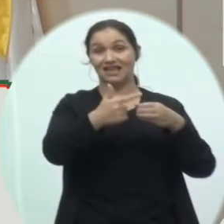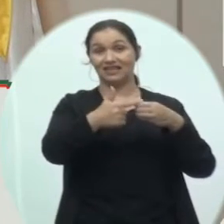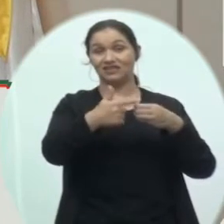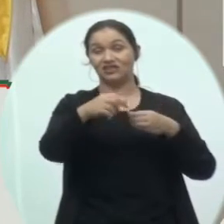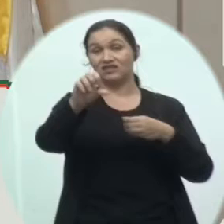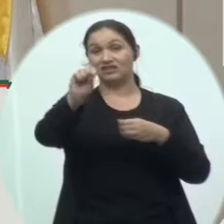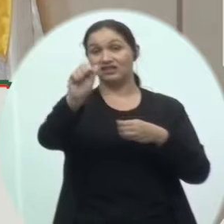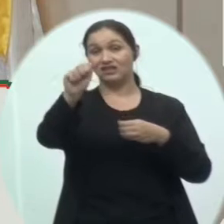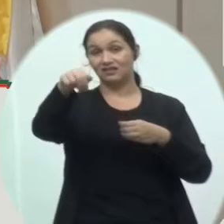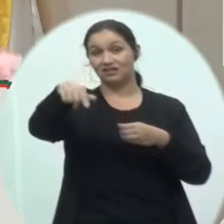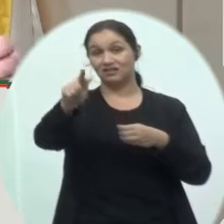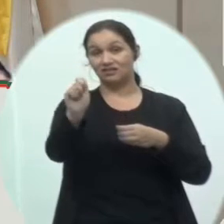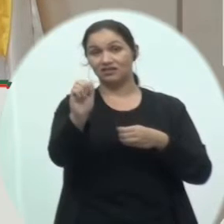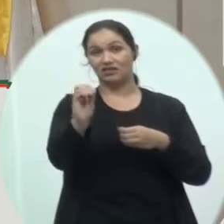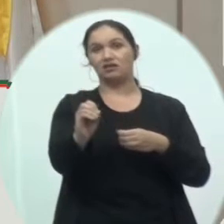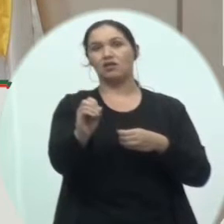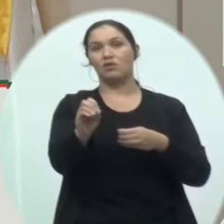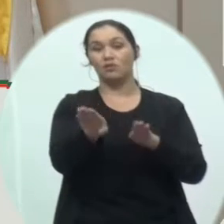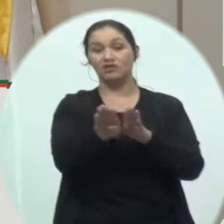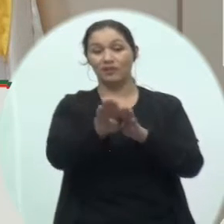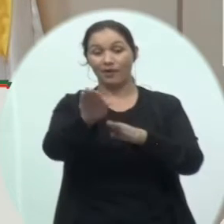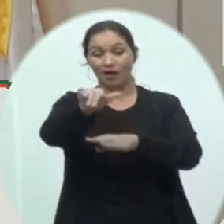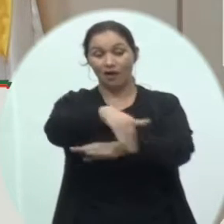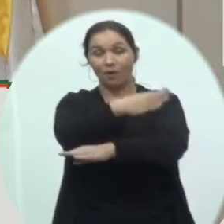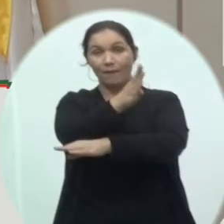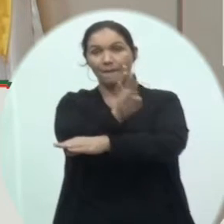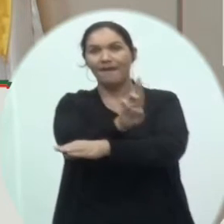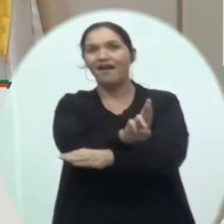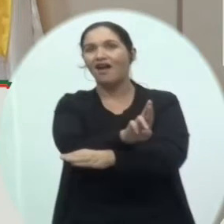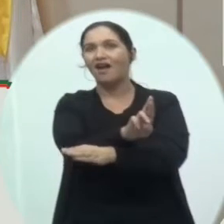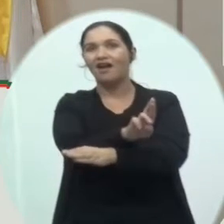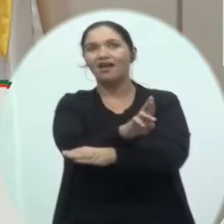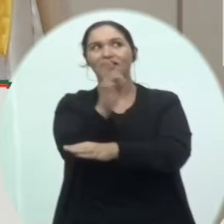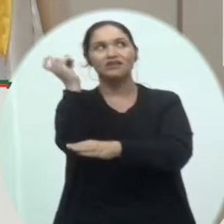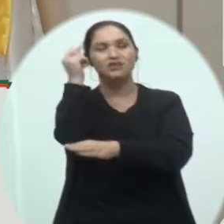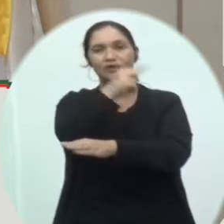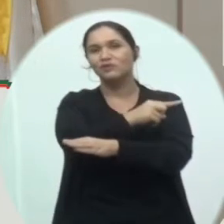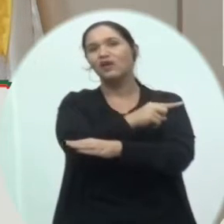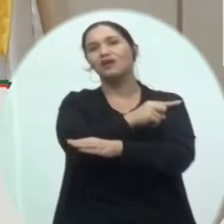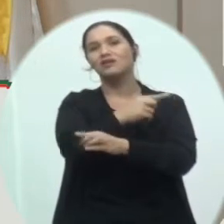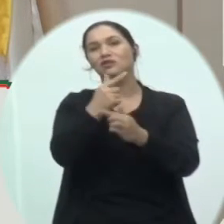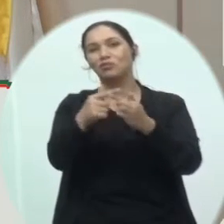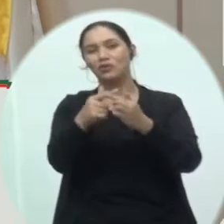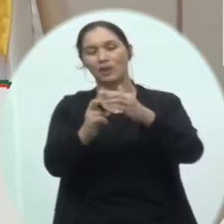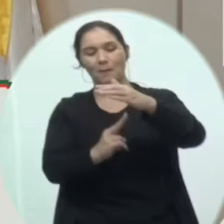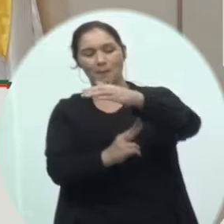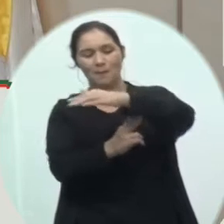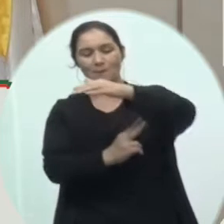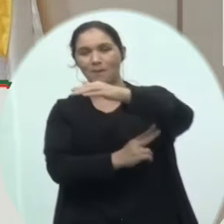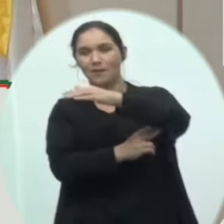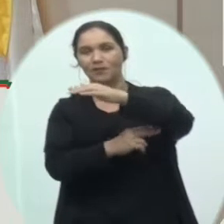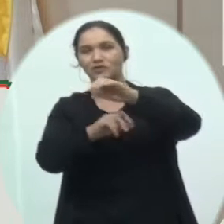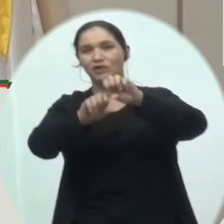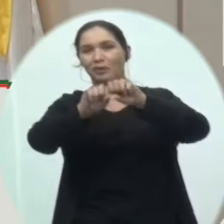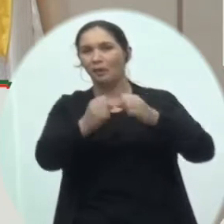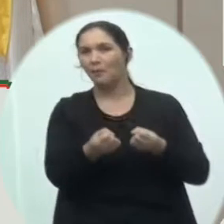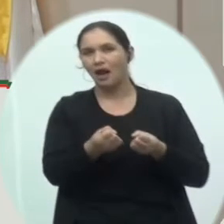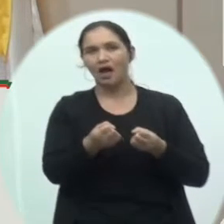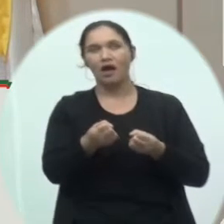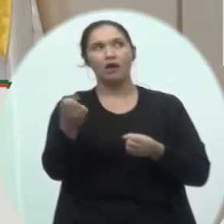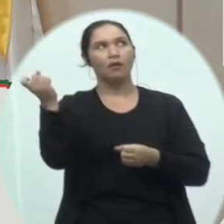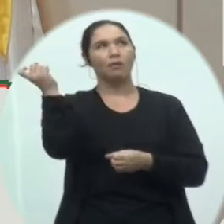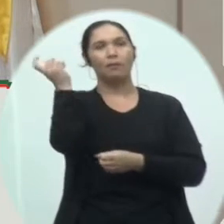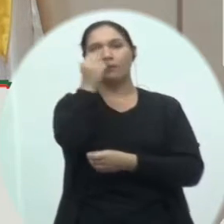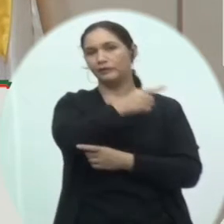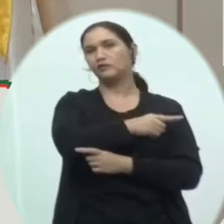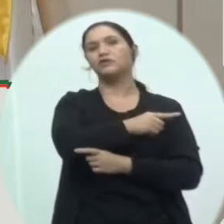prejuízo enorme, inclusive a própria BR-101 sofreu ali, as cabeceiras da ponte ali no Sangão, da BR-101, do Rio